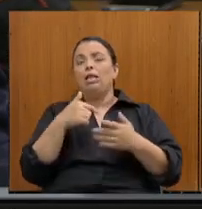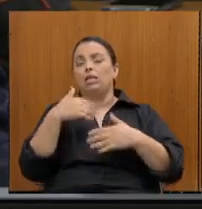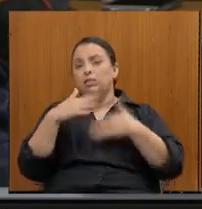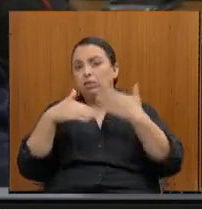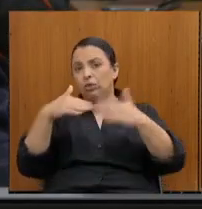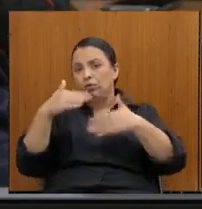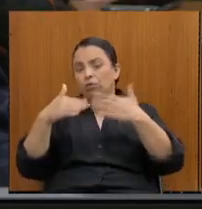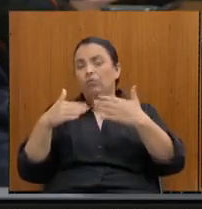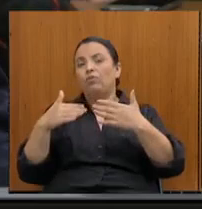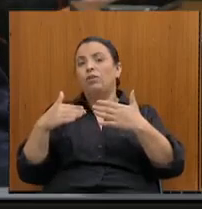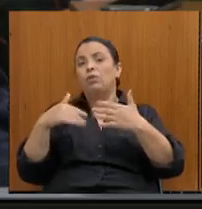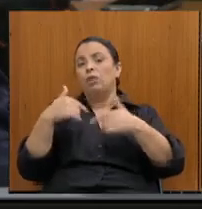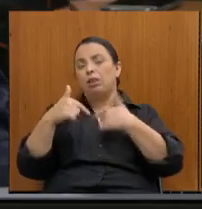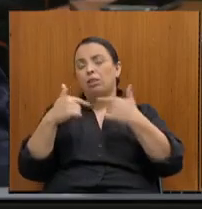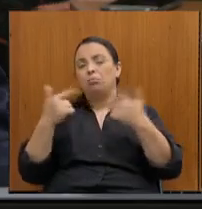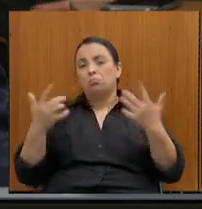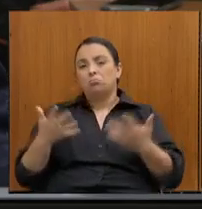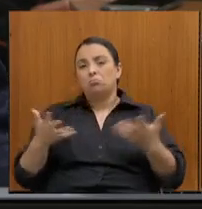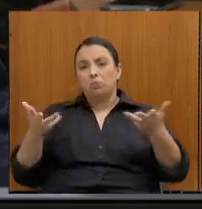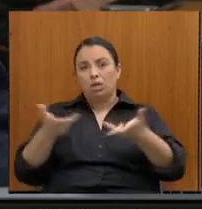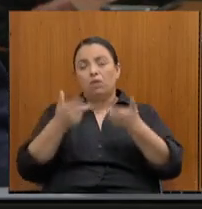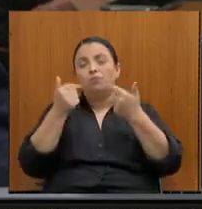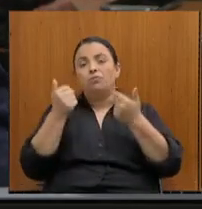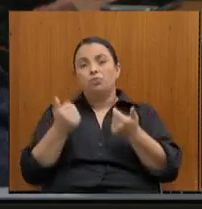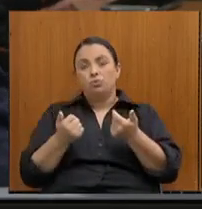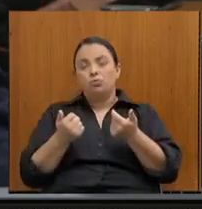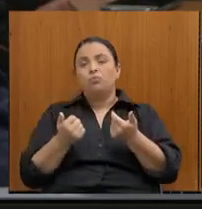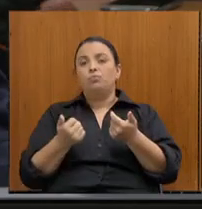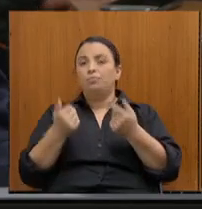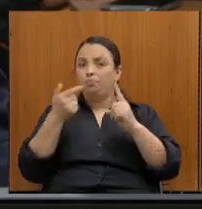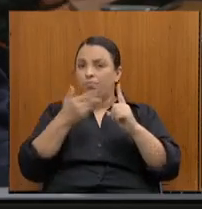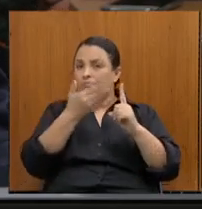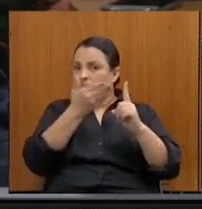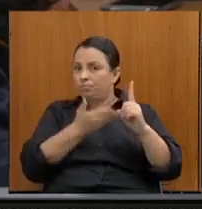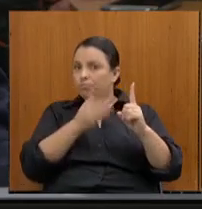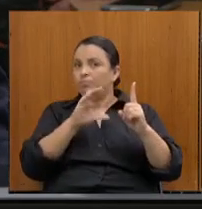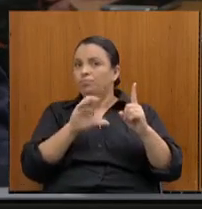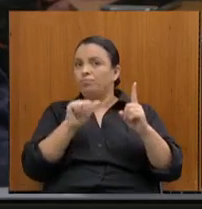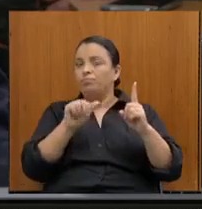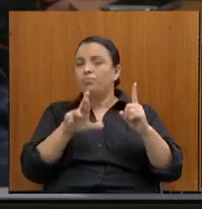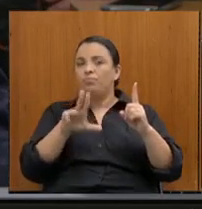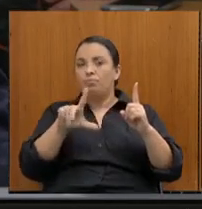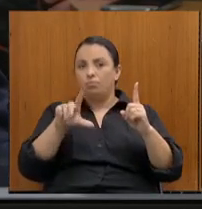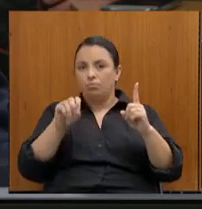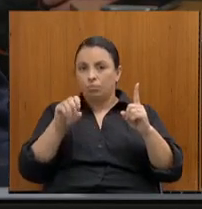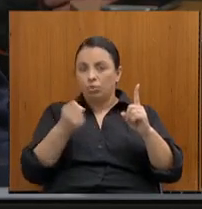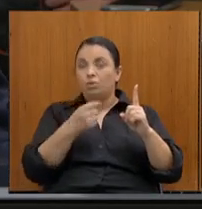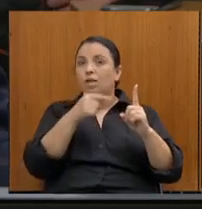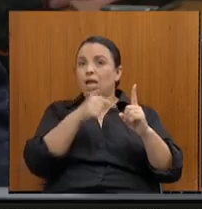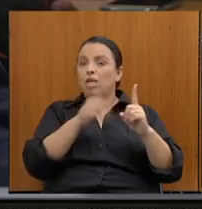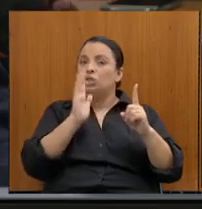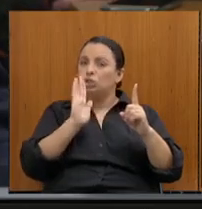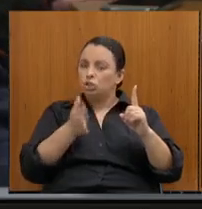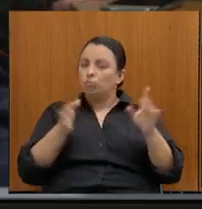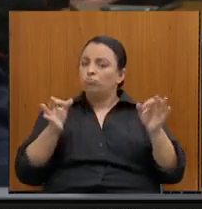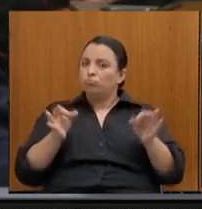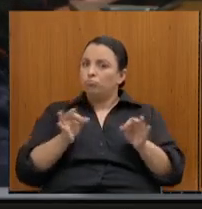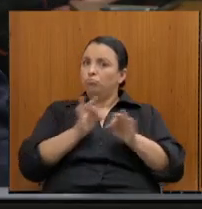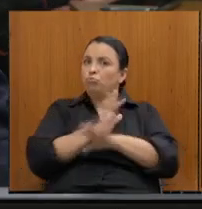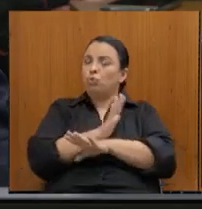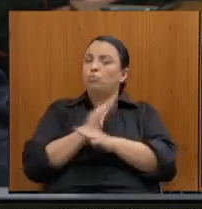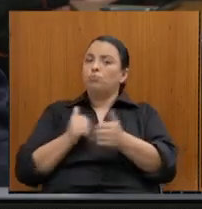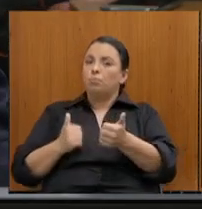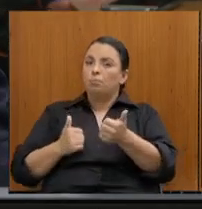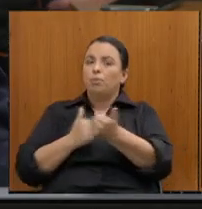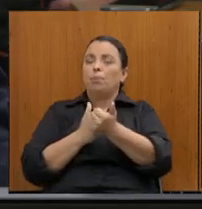trabalho maravilhoso então o Carlos Brandão que já colocou à disposição né